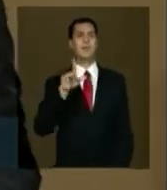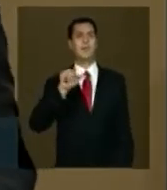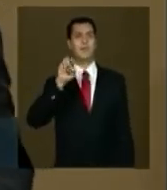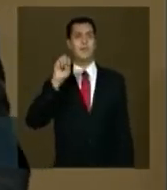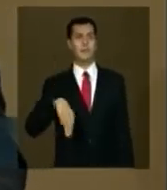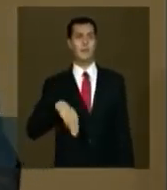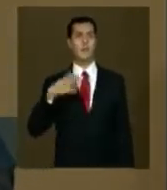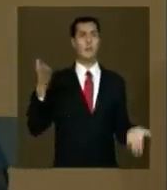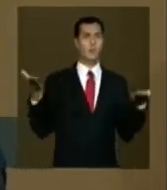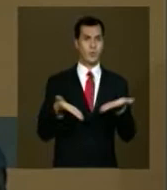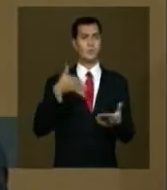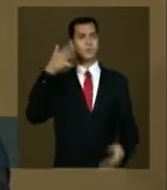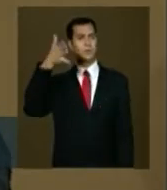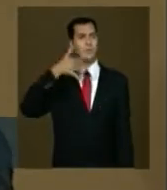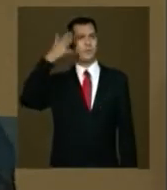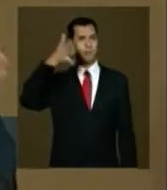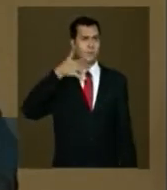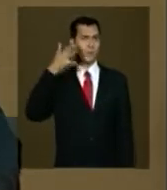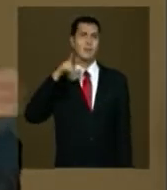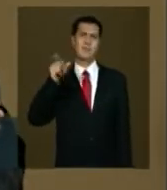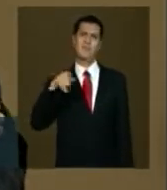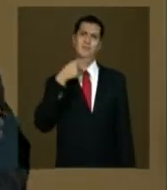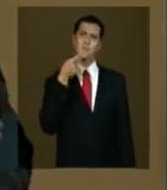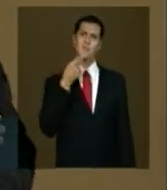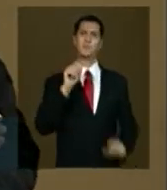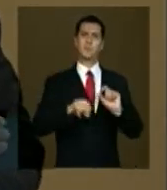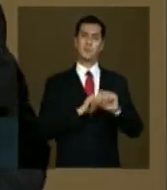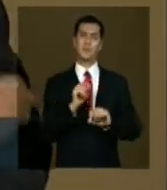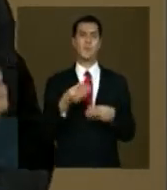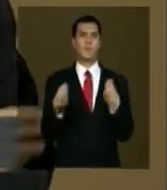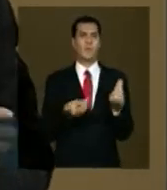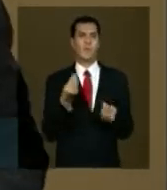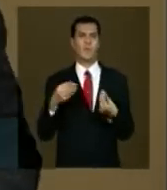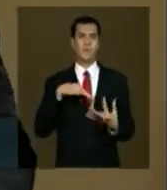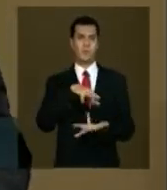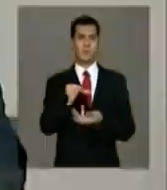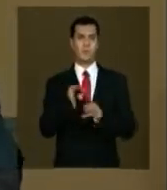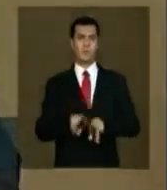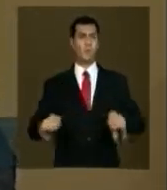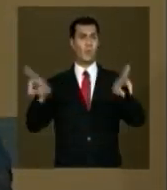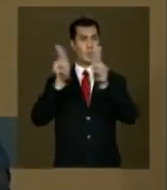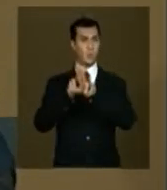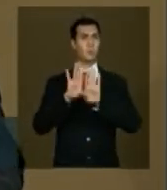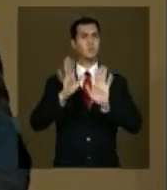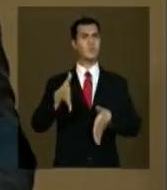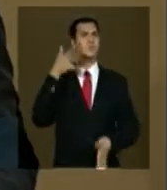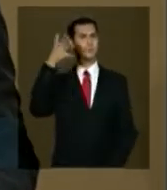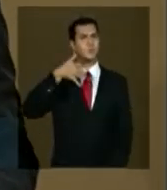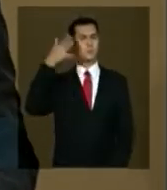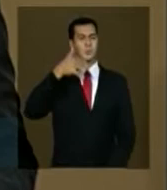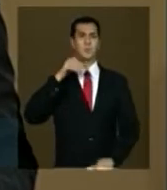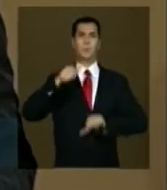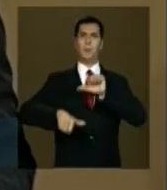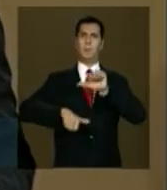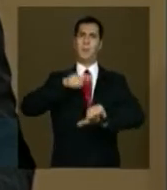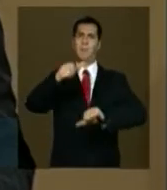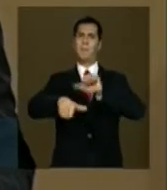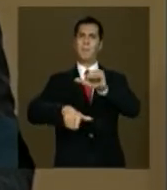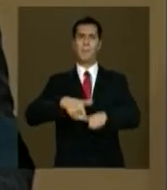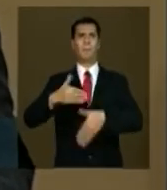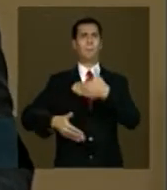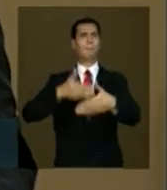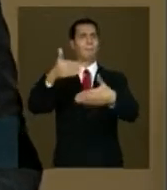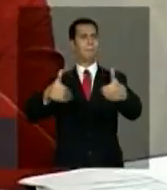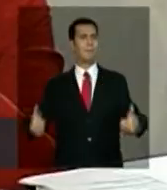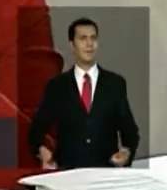discurso de hoje eu me dou conta de quanto o discurso das Nações Unidas tem se modernizado e tem se atualizado eh nos últimos anos ao falar